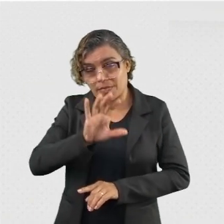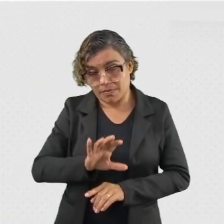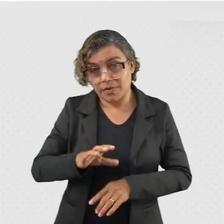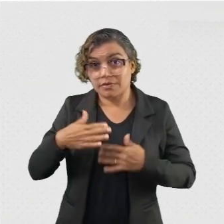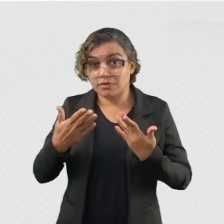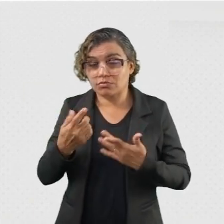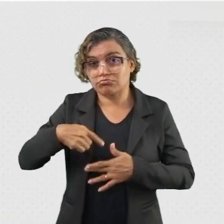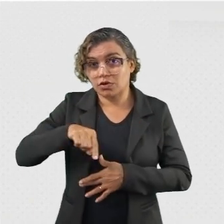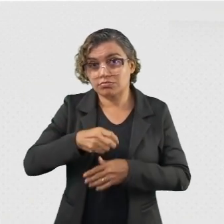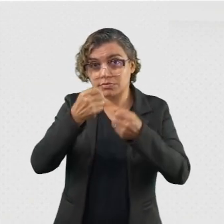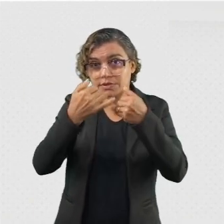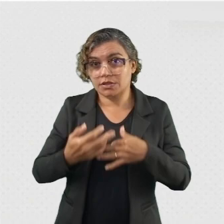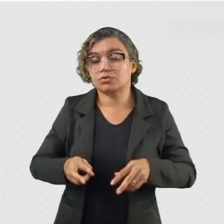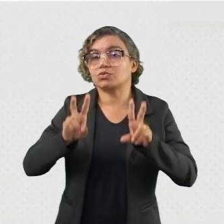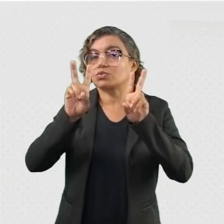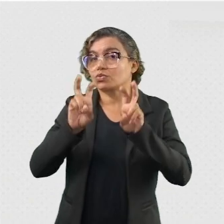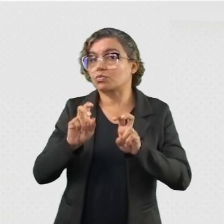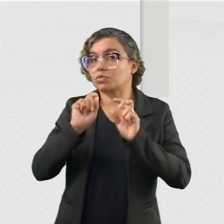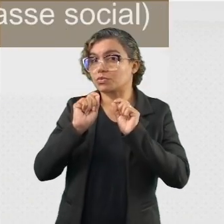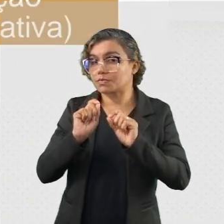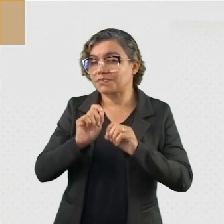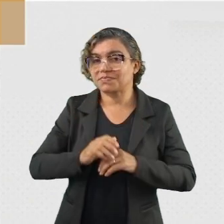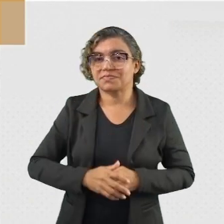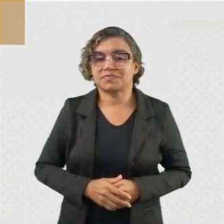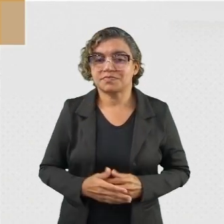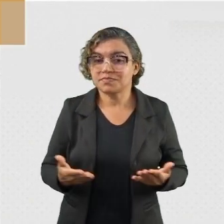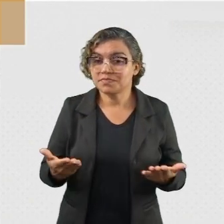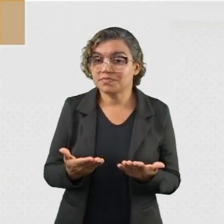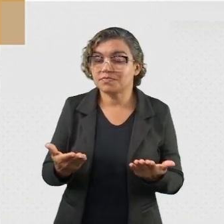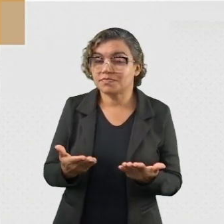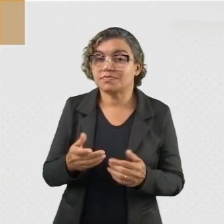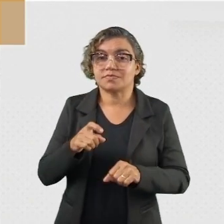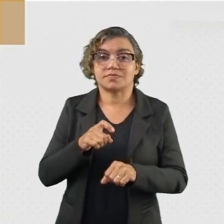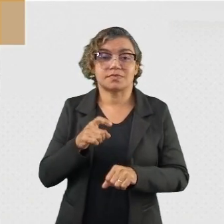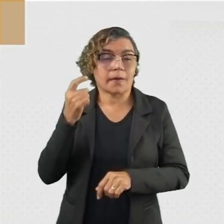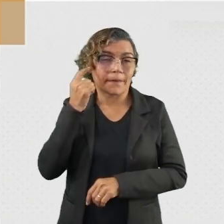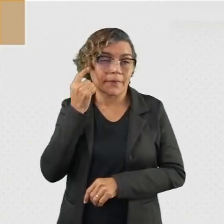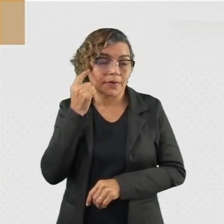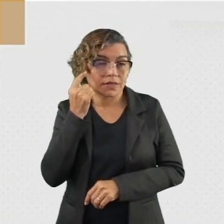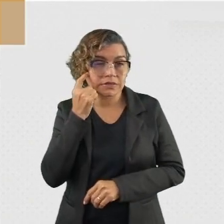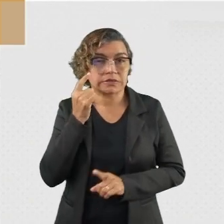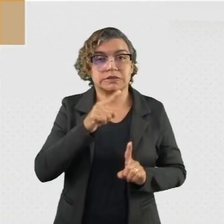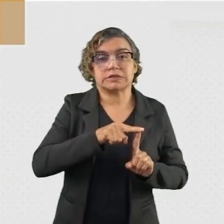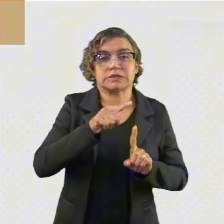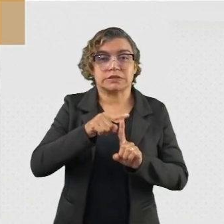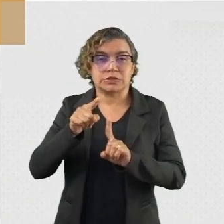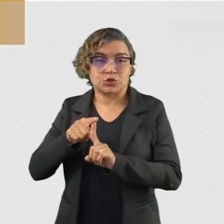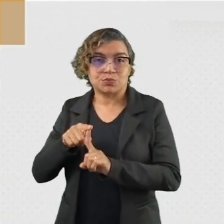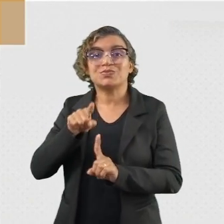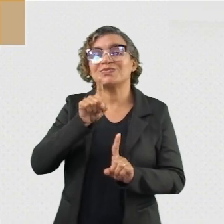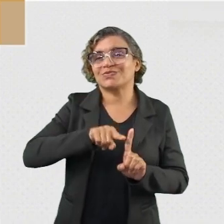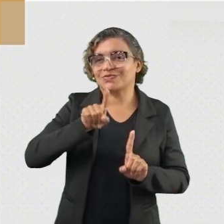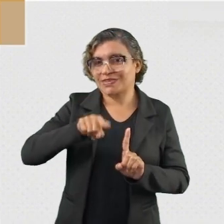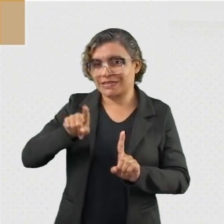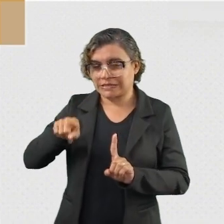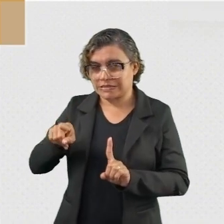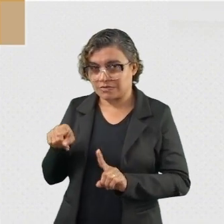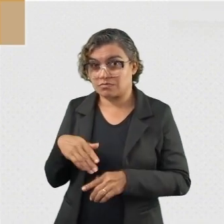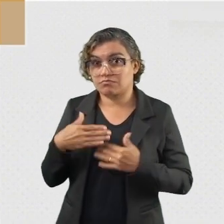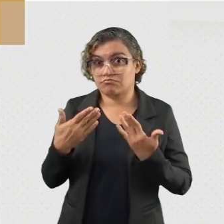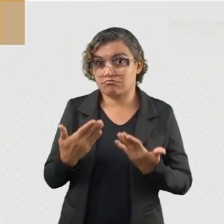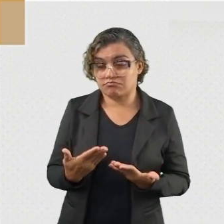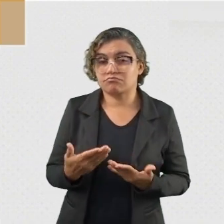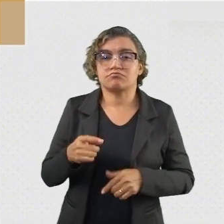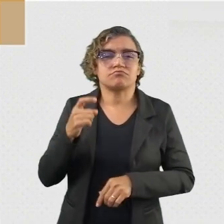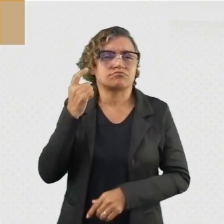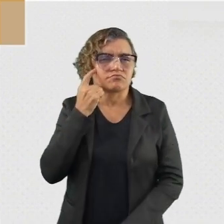vamos falar a respeito disso agora quando a gente pensa nos tipos de variação. E aí, no caso, quando